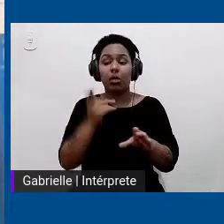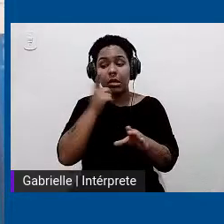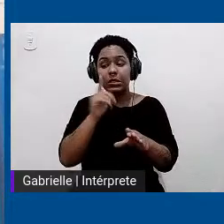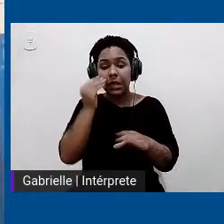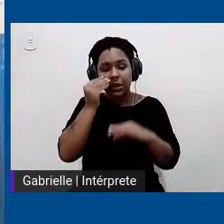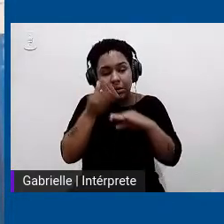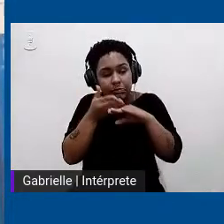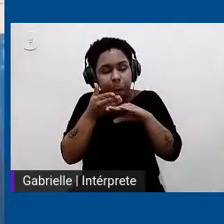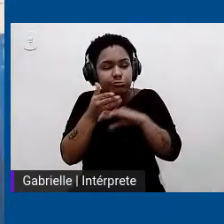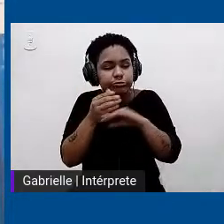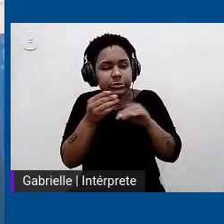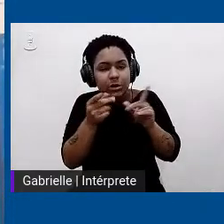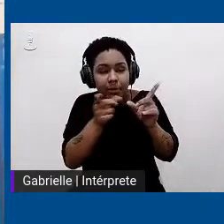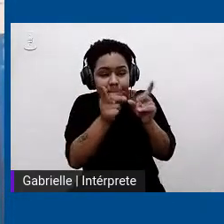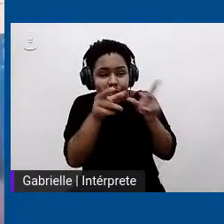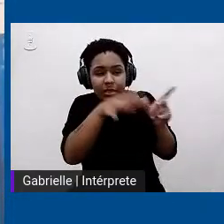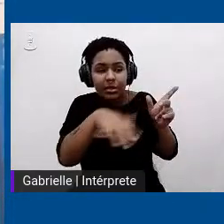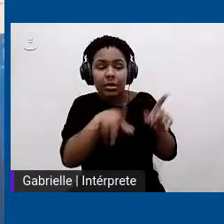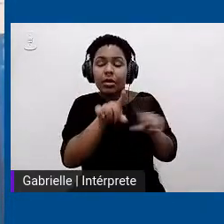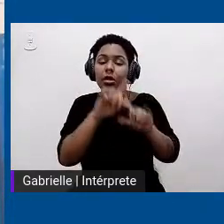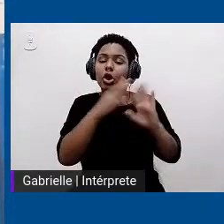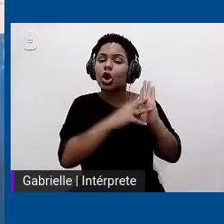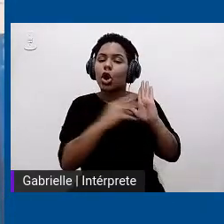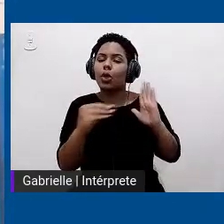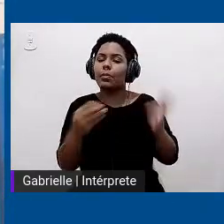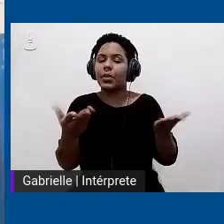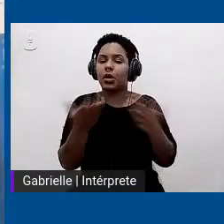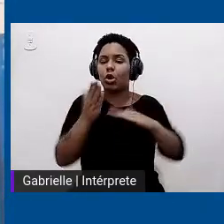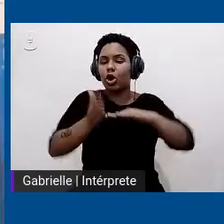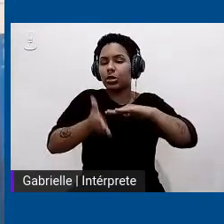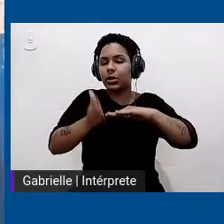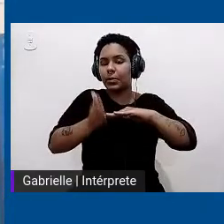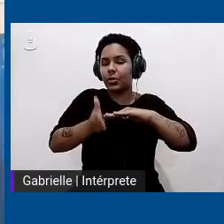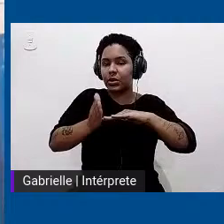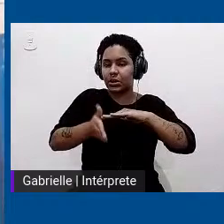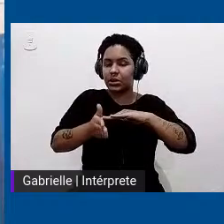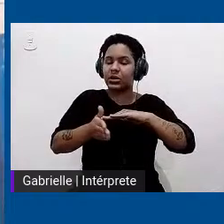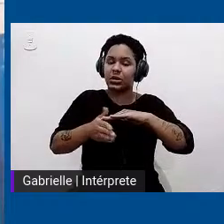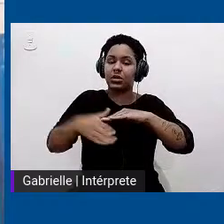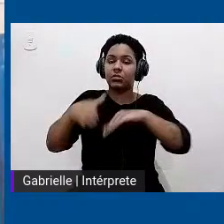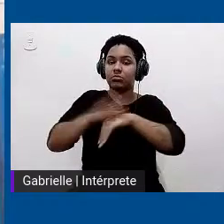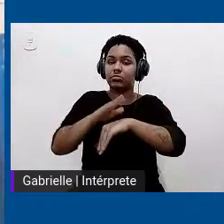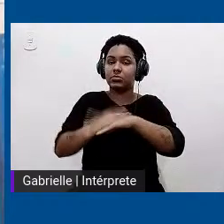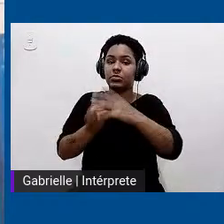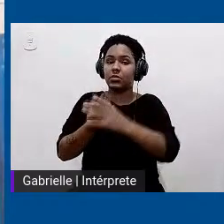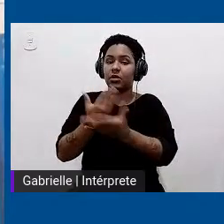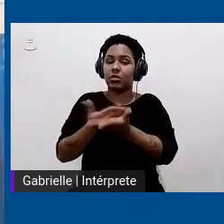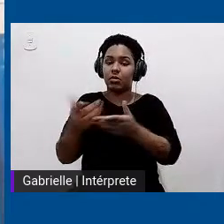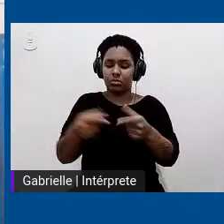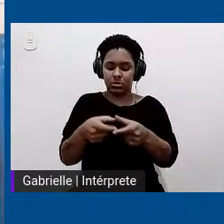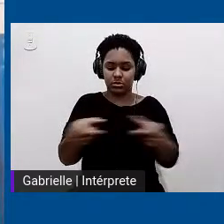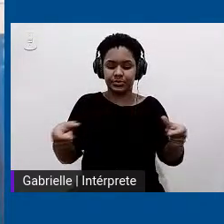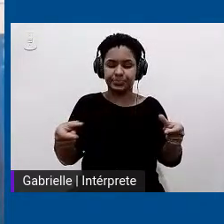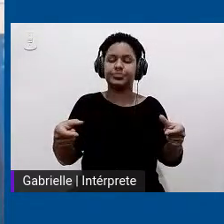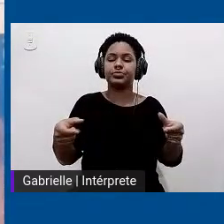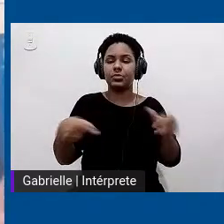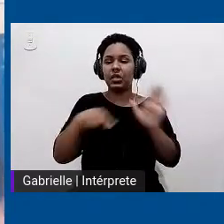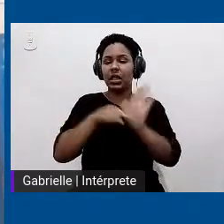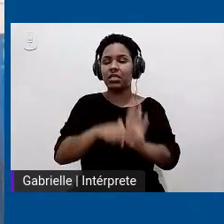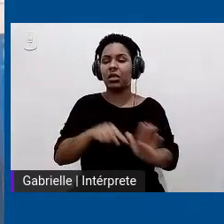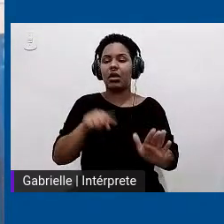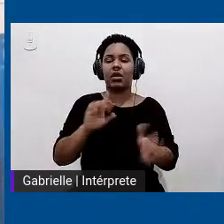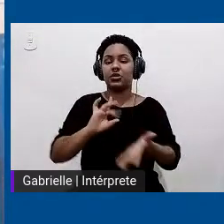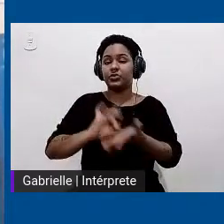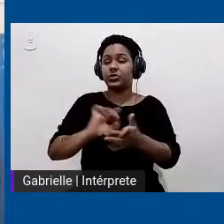com imagens, cópias contemporâneas, de repente feitas a partir do negativo original, ou